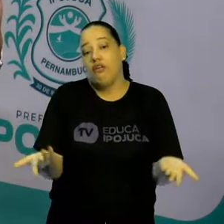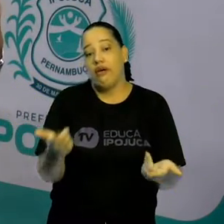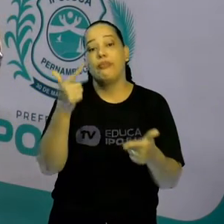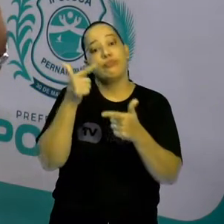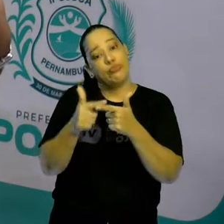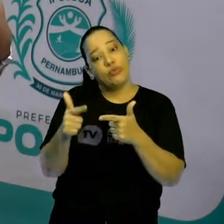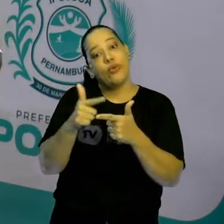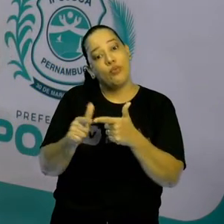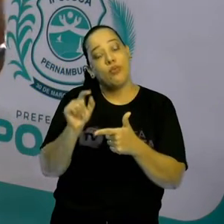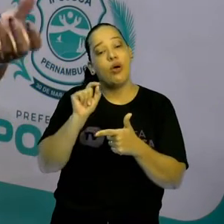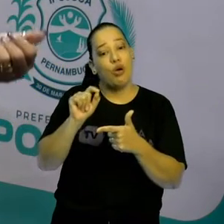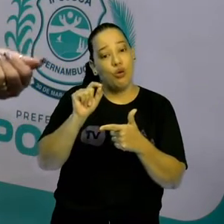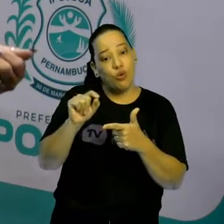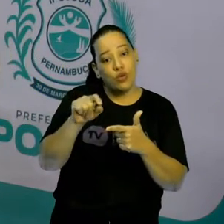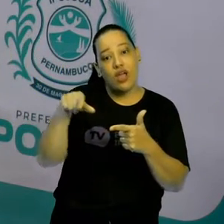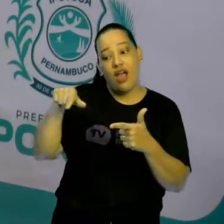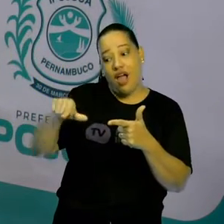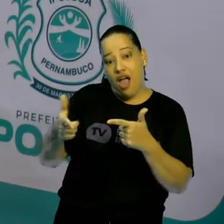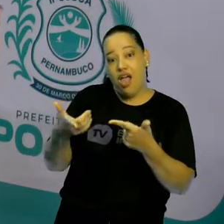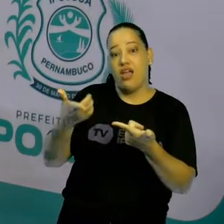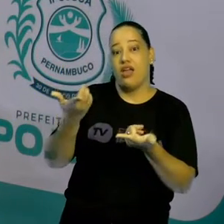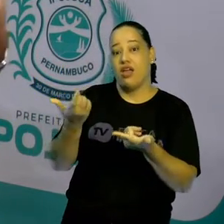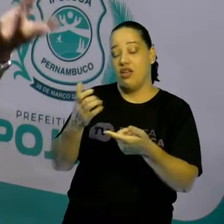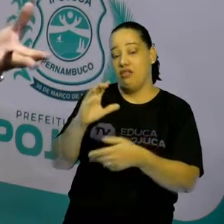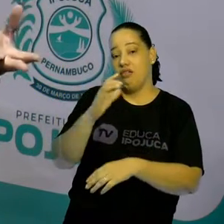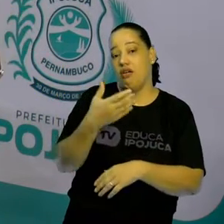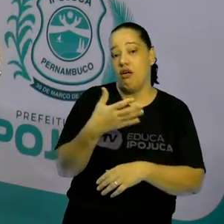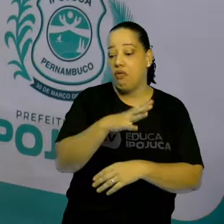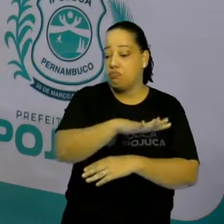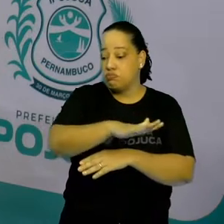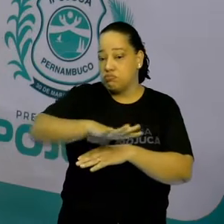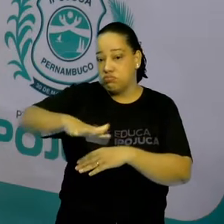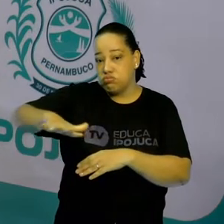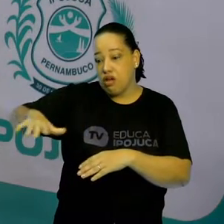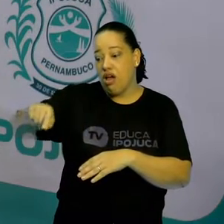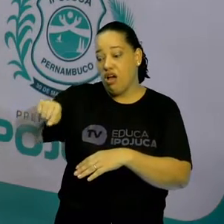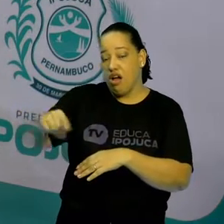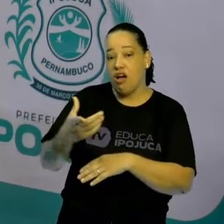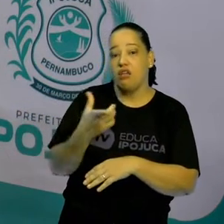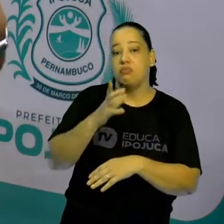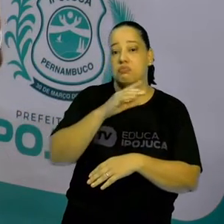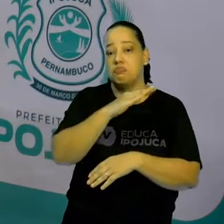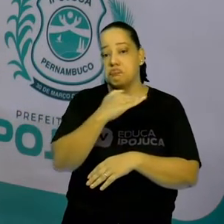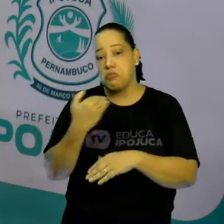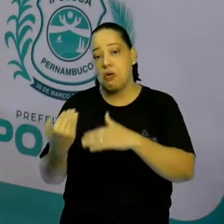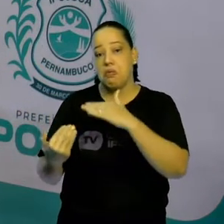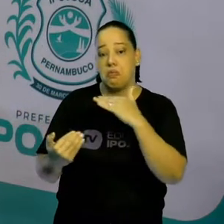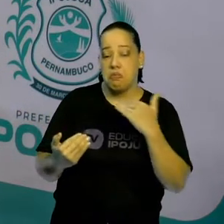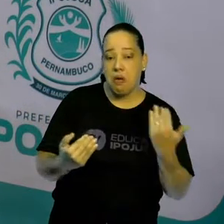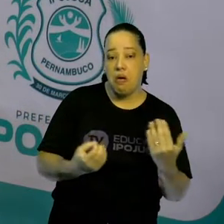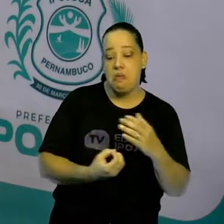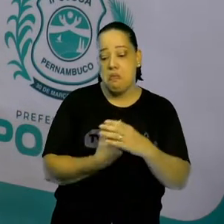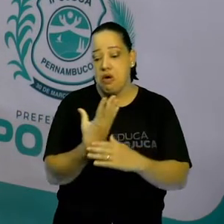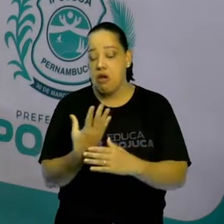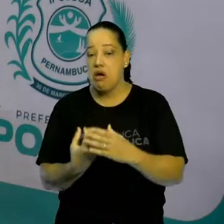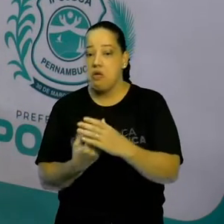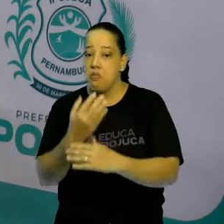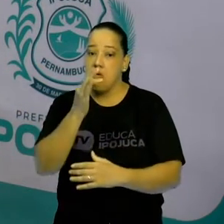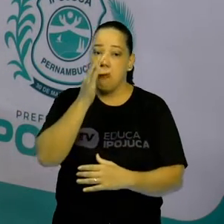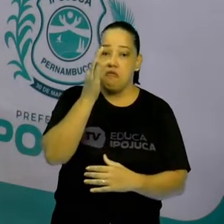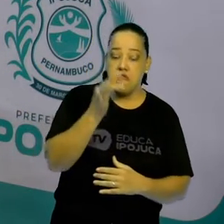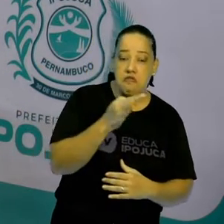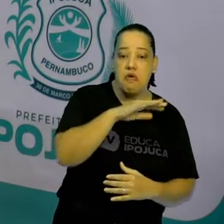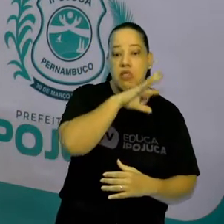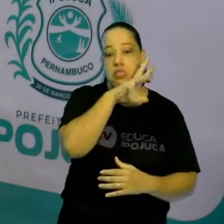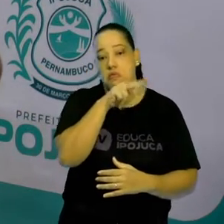vai causar, né? Uma quebra ecológica, muitas plantas e muitos animais podem morrer. Além disso, eu vou ter que